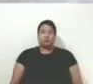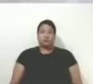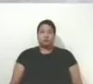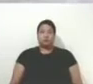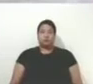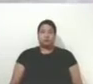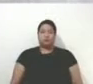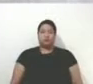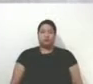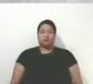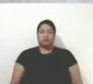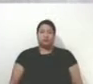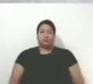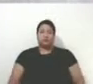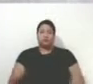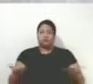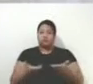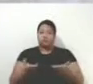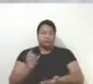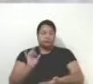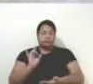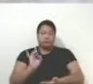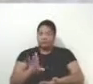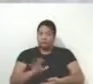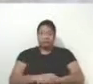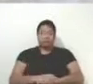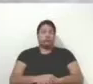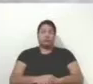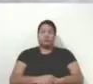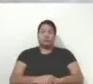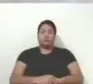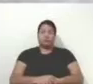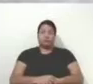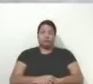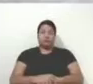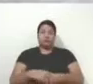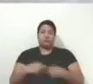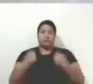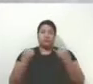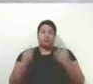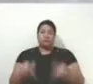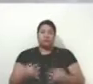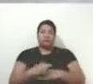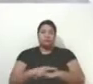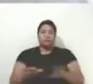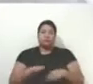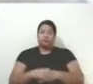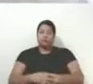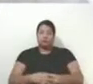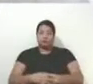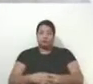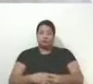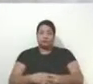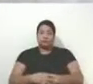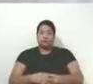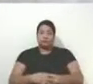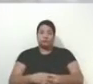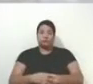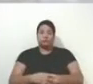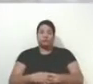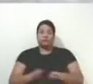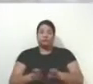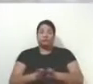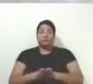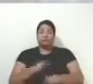Então, é isso na noite de hoje, que eu gostaria de estar falando. Quero dizer também que, no sábado,